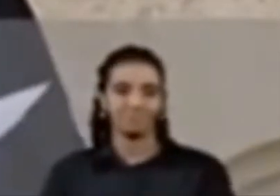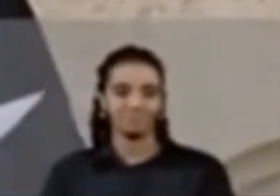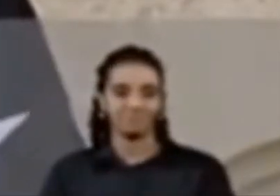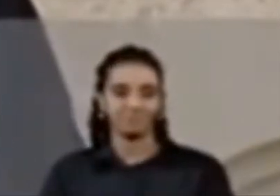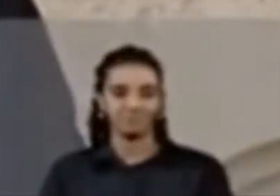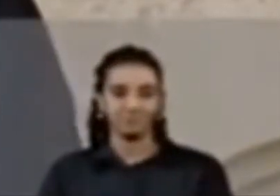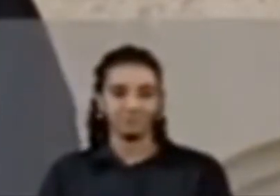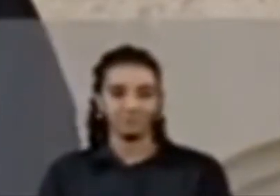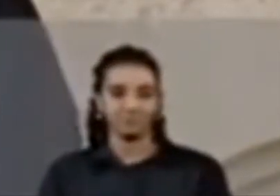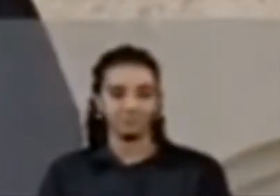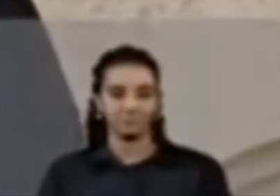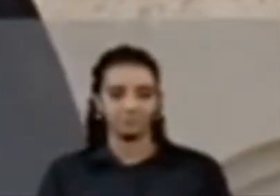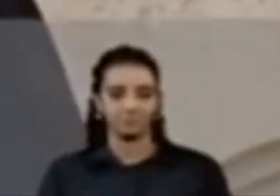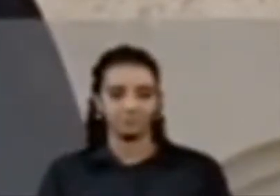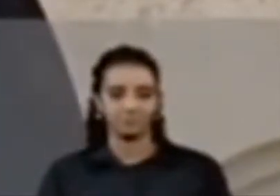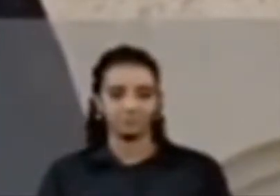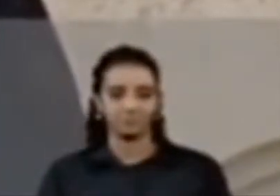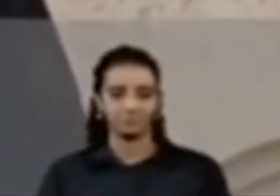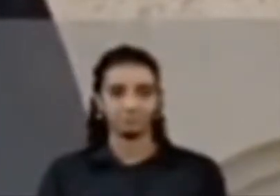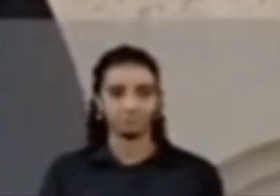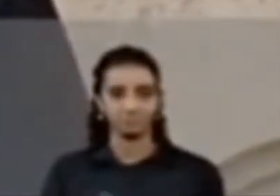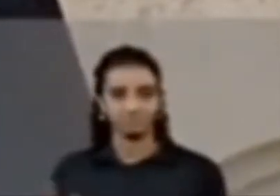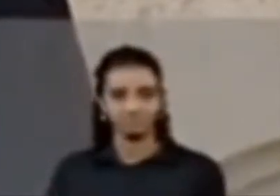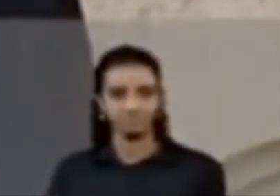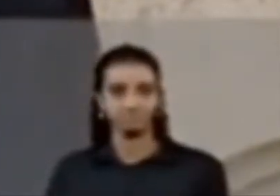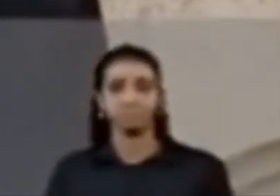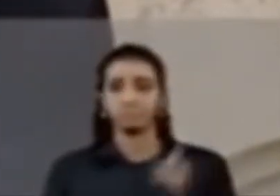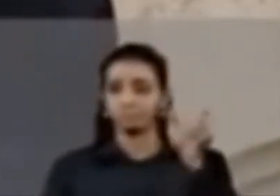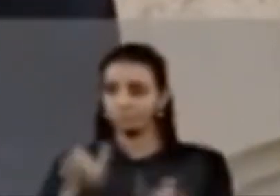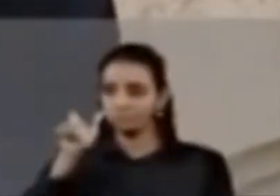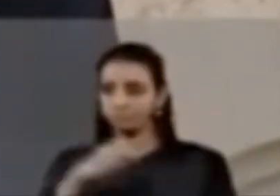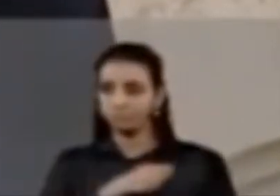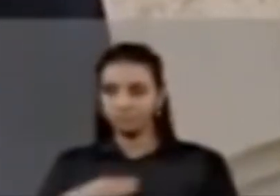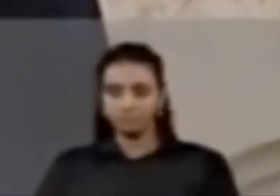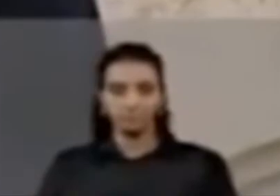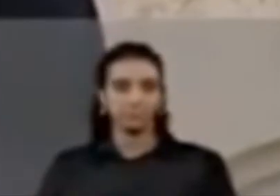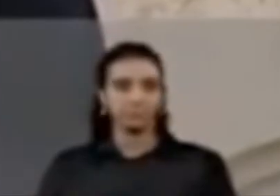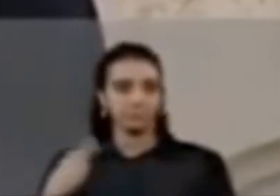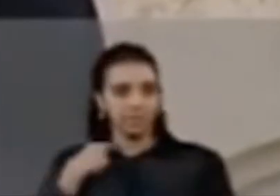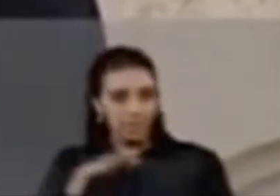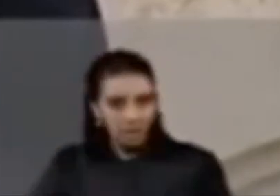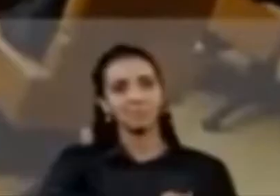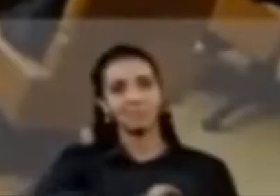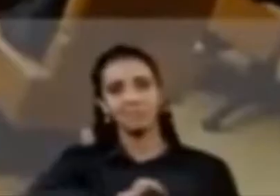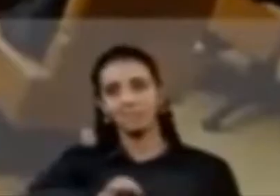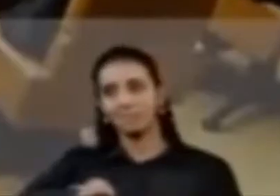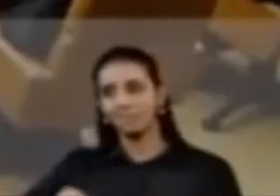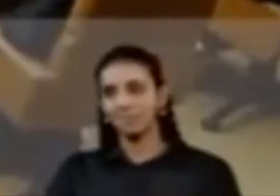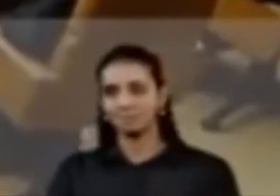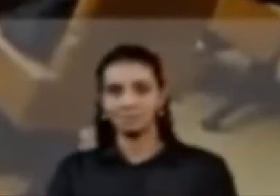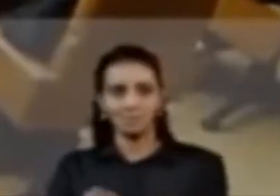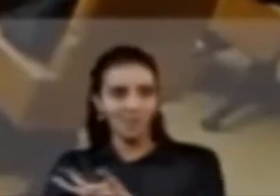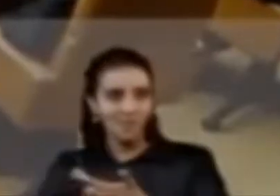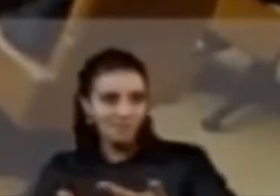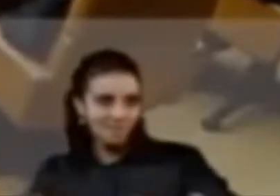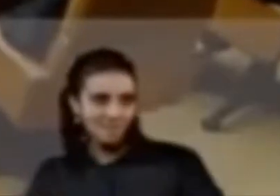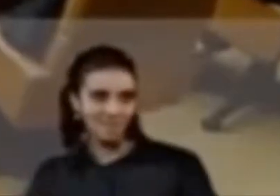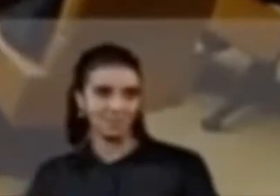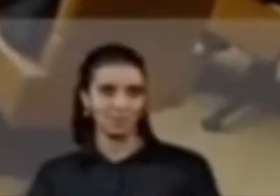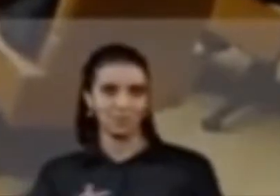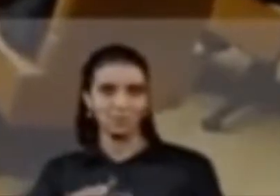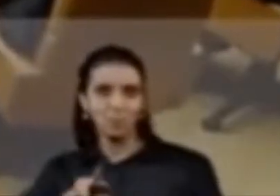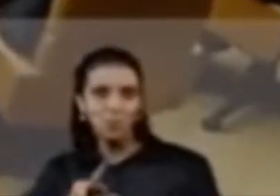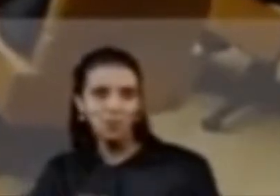falar. Com um perfil apaziguador descrito em todos os discursos, Toffoli conclamou a todos diálogo e debate